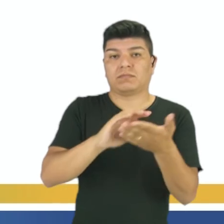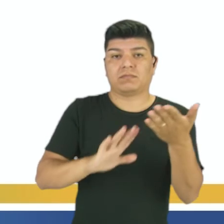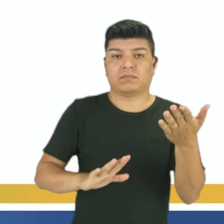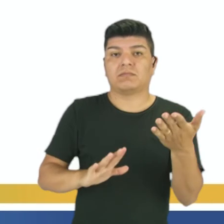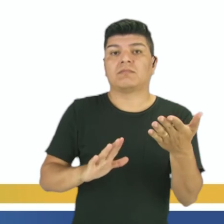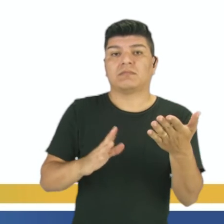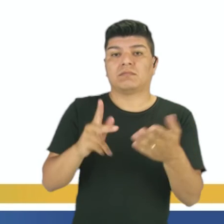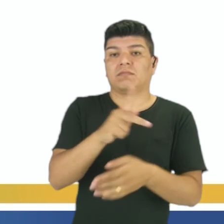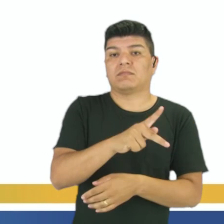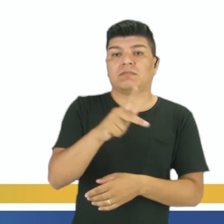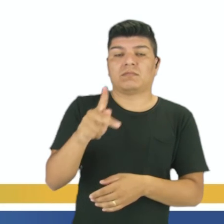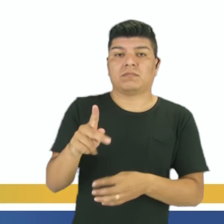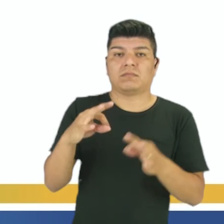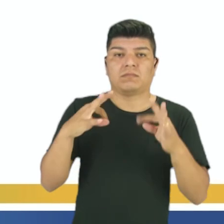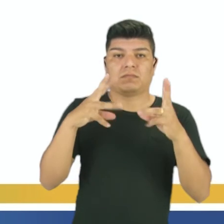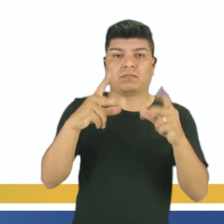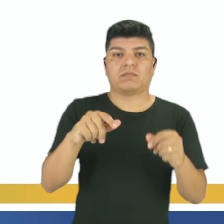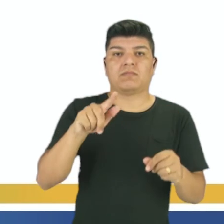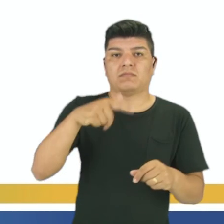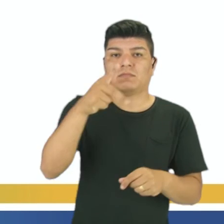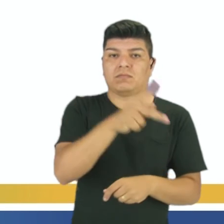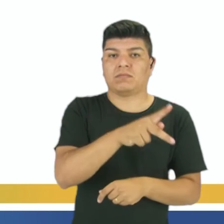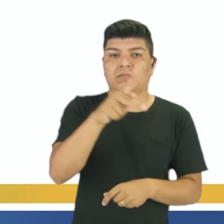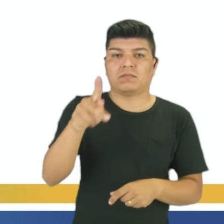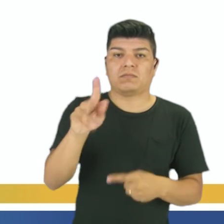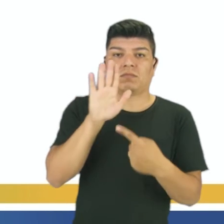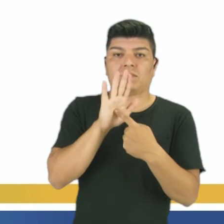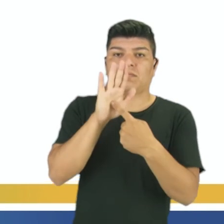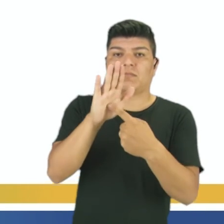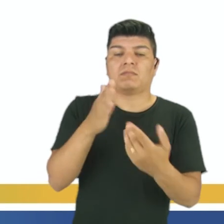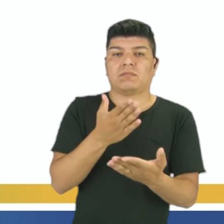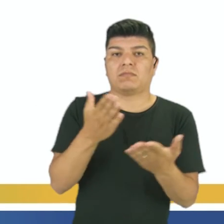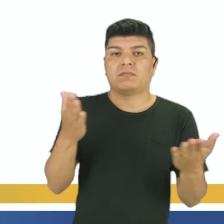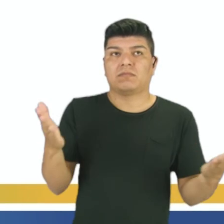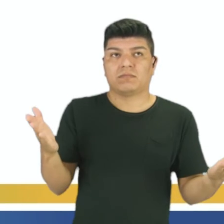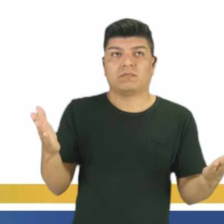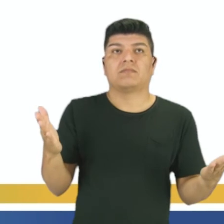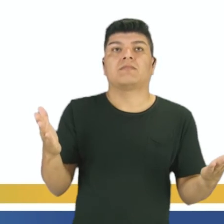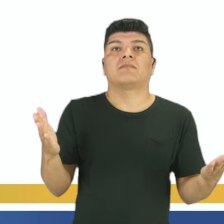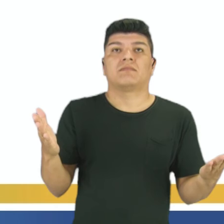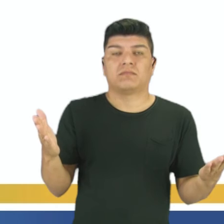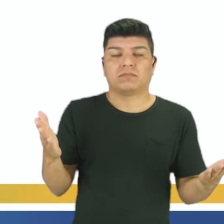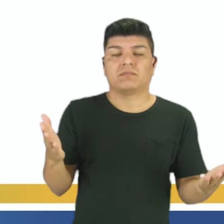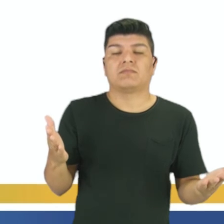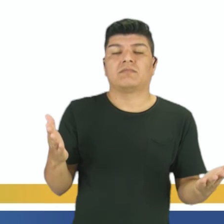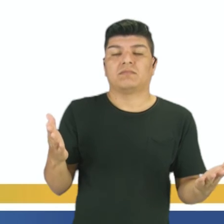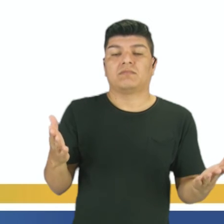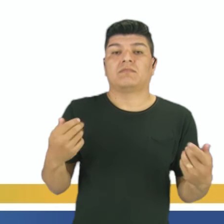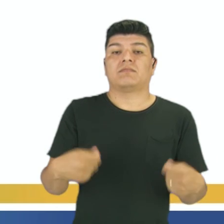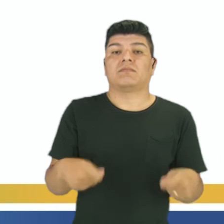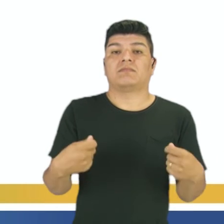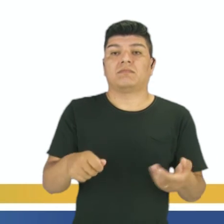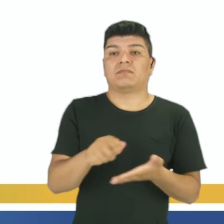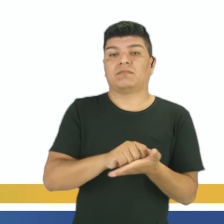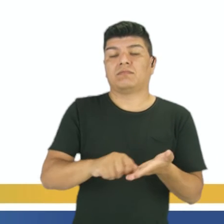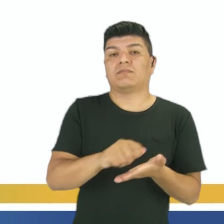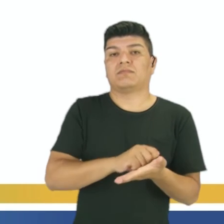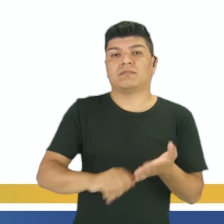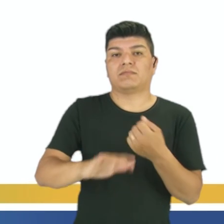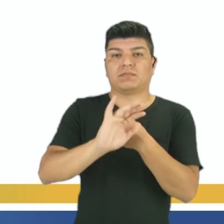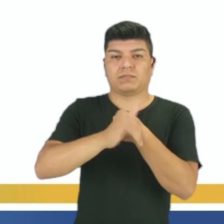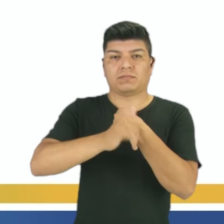exercícios que a professora aqui e todos os outros professores colocam para vocês. Vocês devem escrever